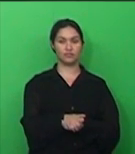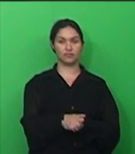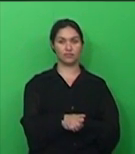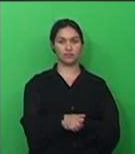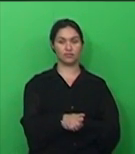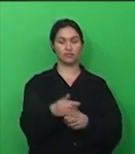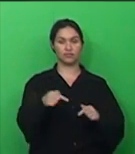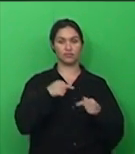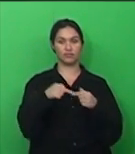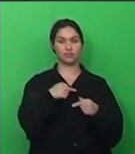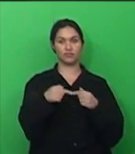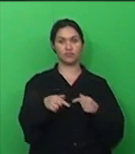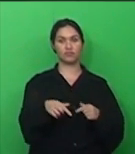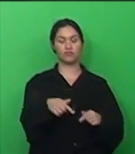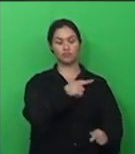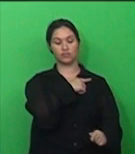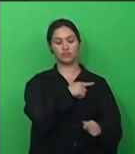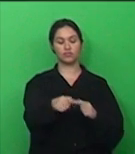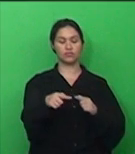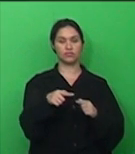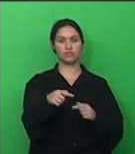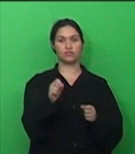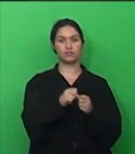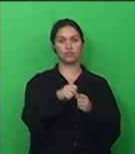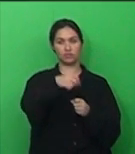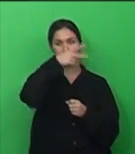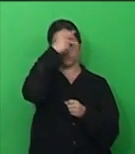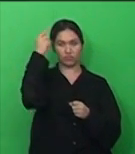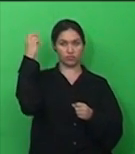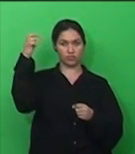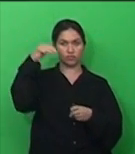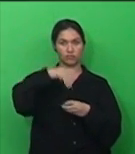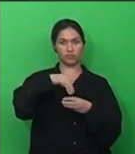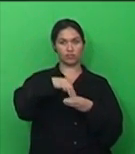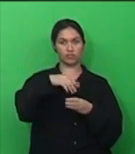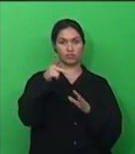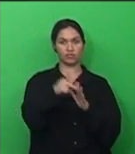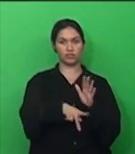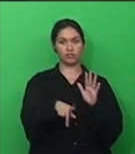Continua em discussão o veto aposto pelo prefeito municipal ao PL